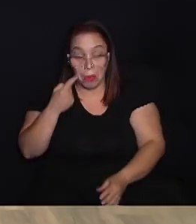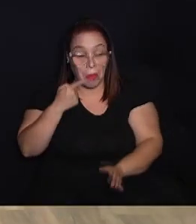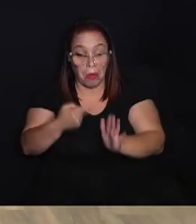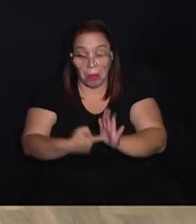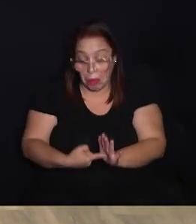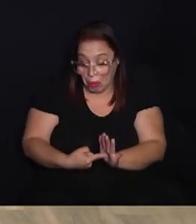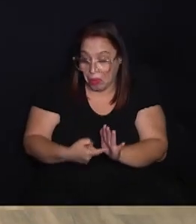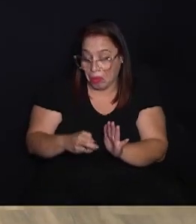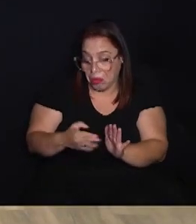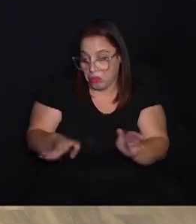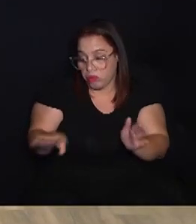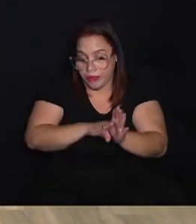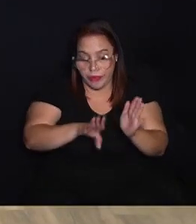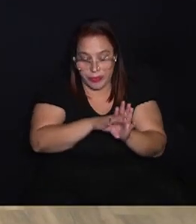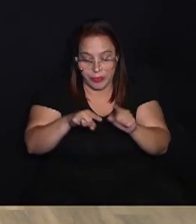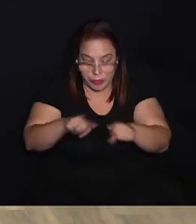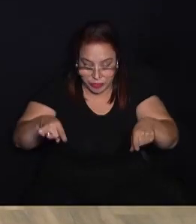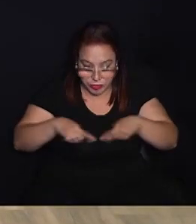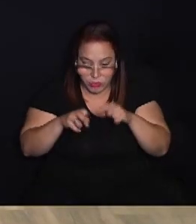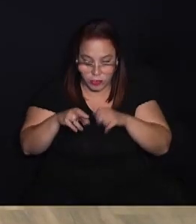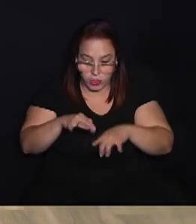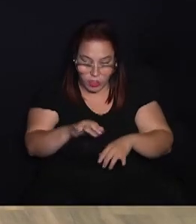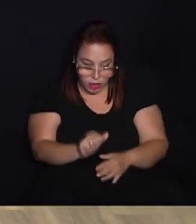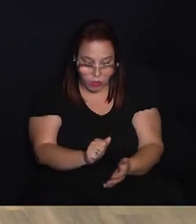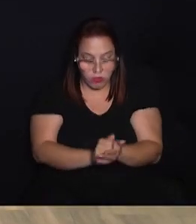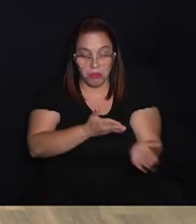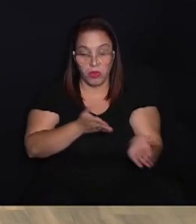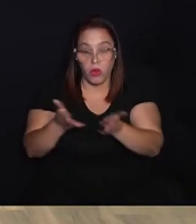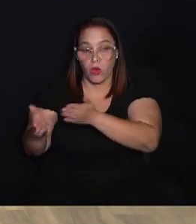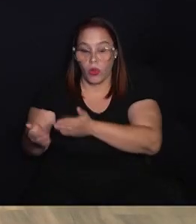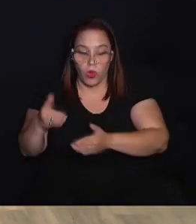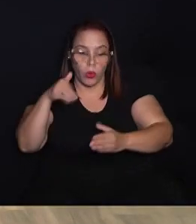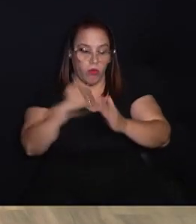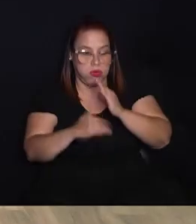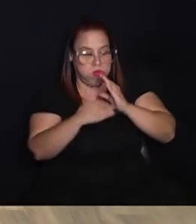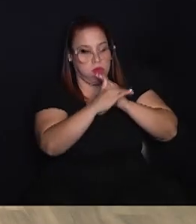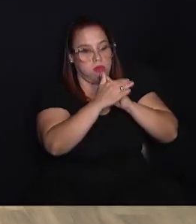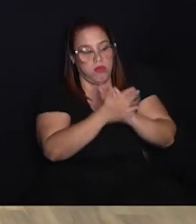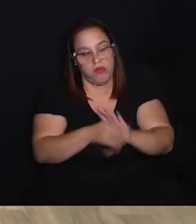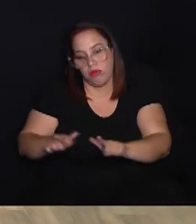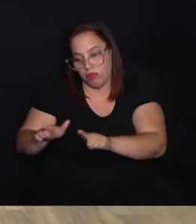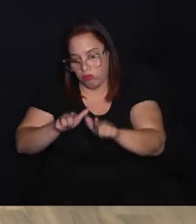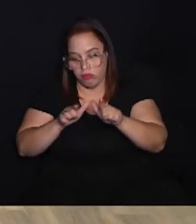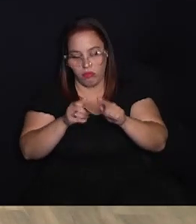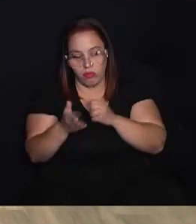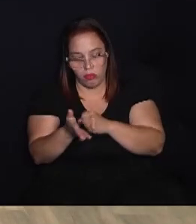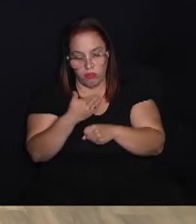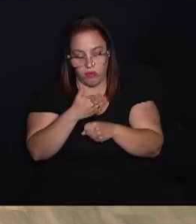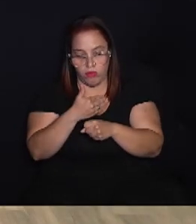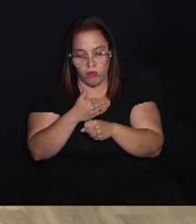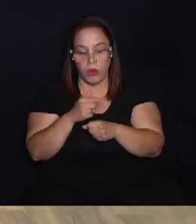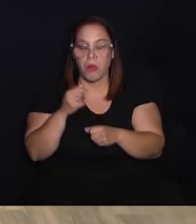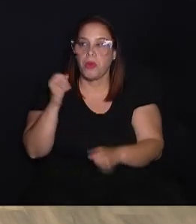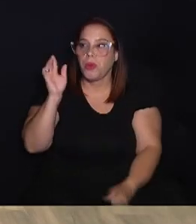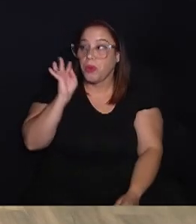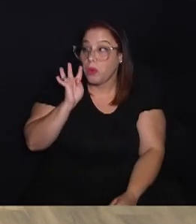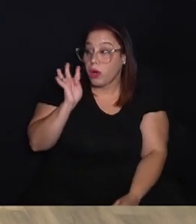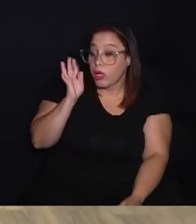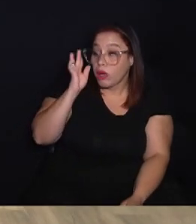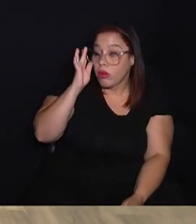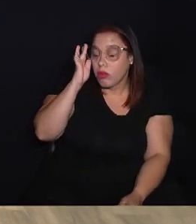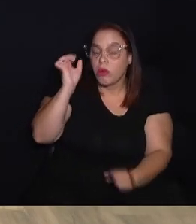Câmara Campinas, uma cobertura que começou às 7h55 da manhã, foi terminar só 10 horas da noite, acionando toda a nossa equipe